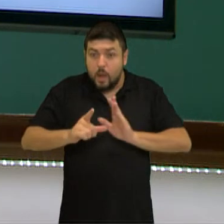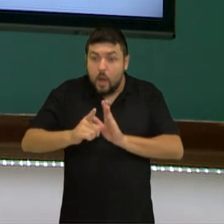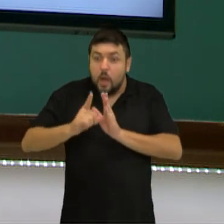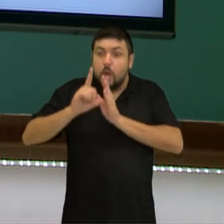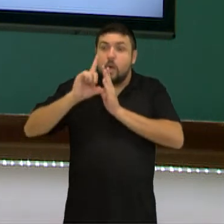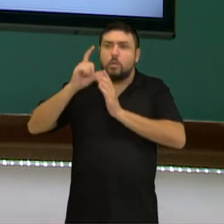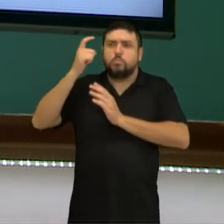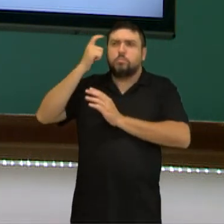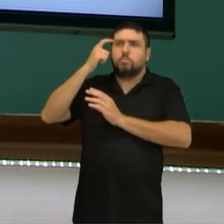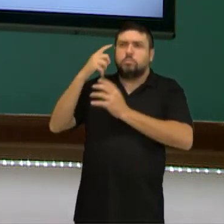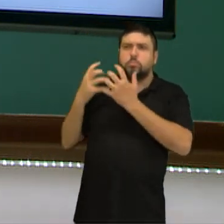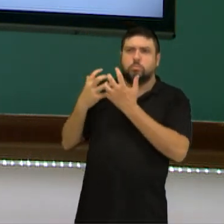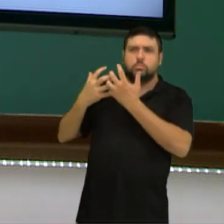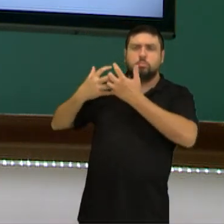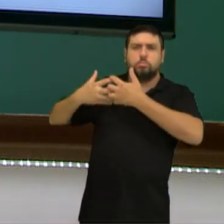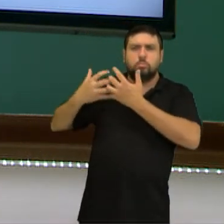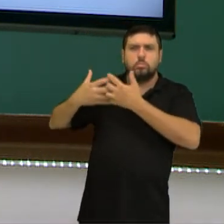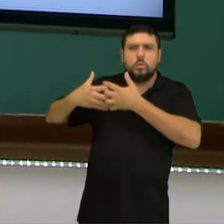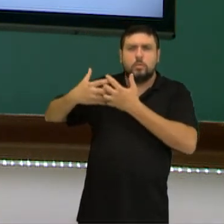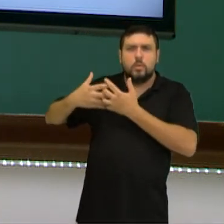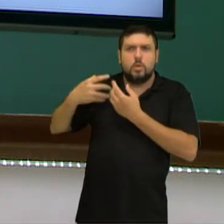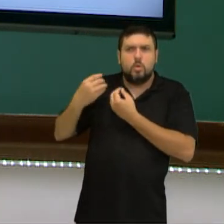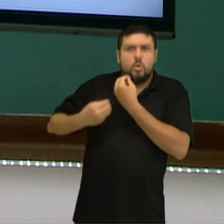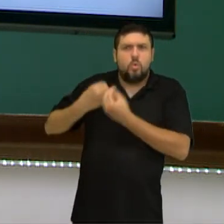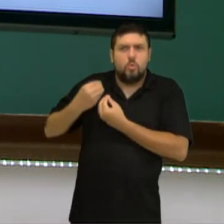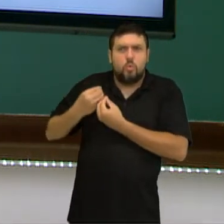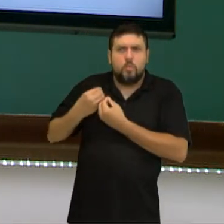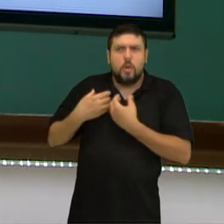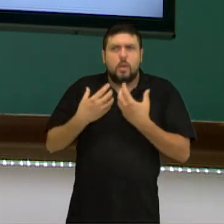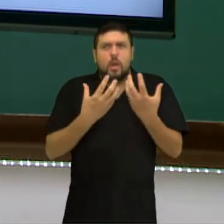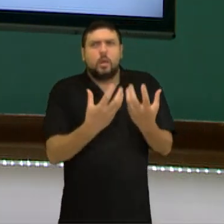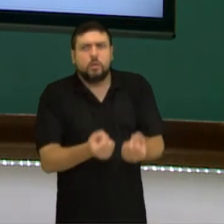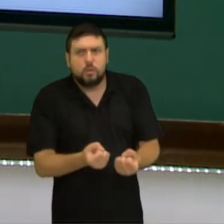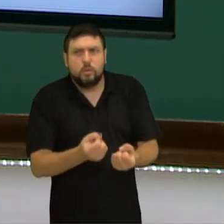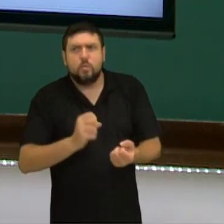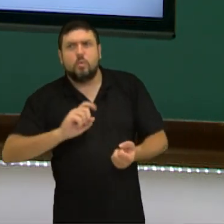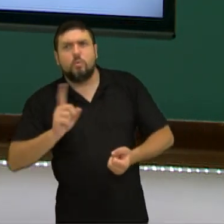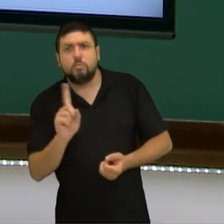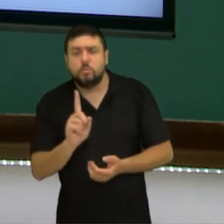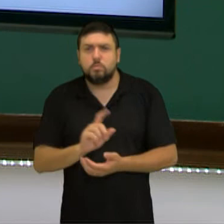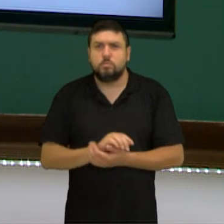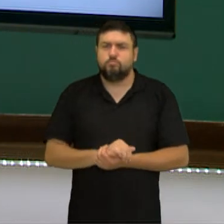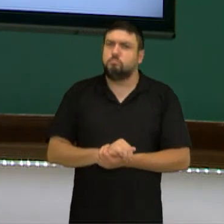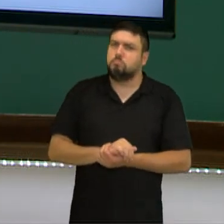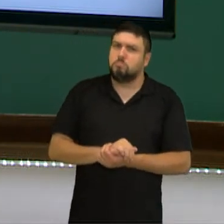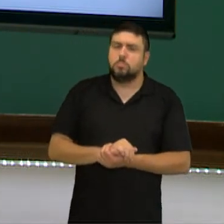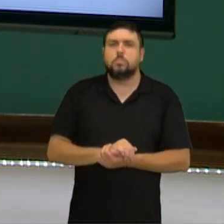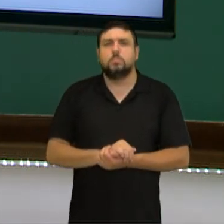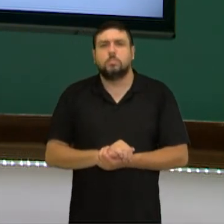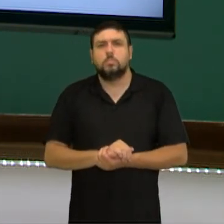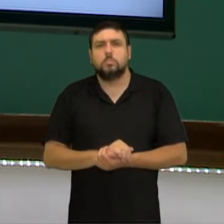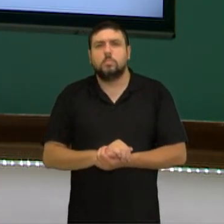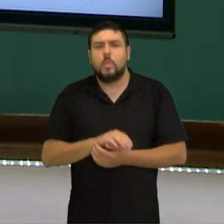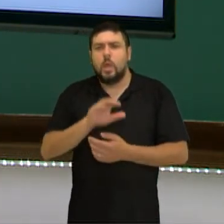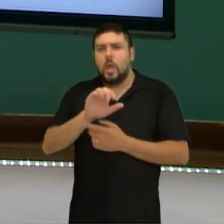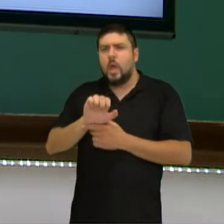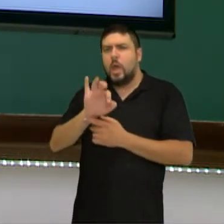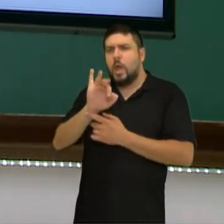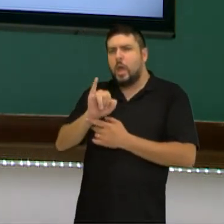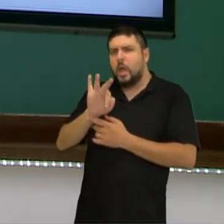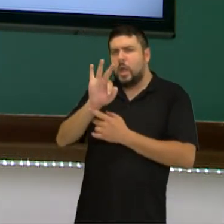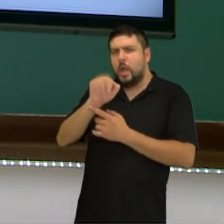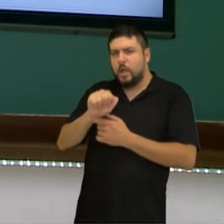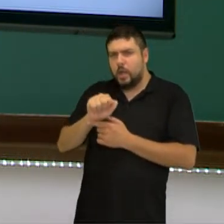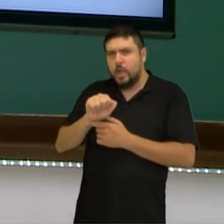então, decide o que fazer, aceitar essa regra ou não. Então, a ética investiga, analisa, ela explica a